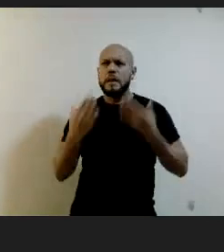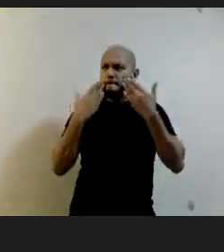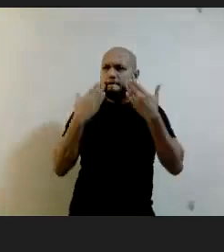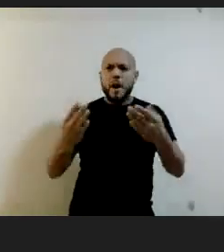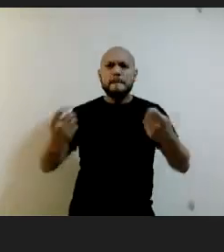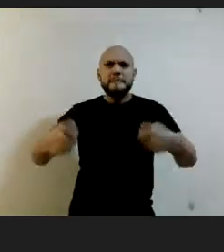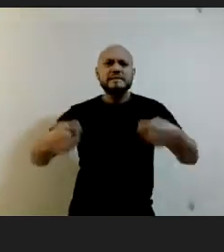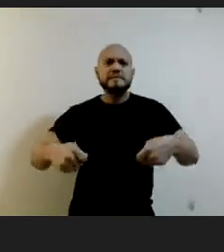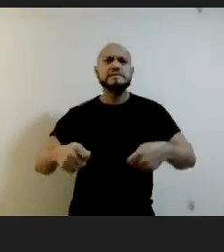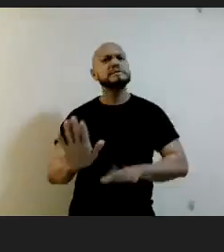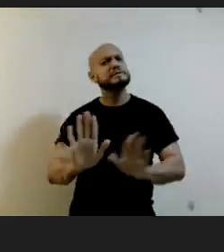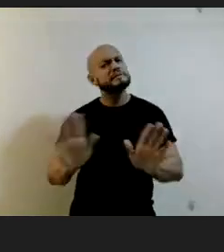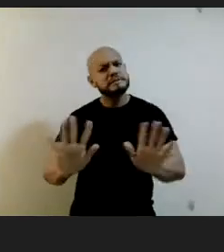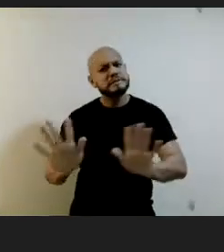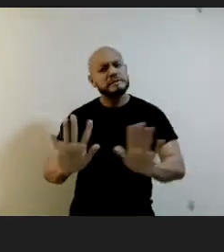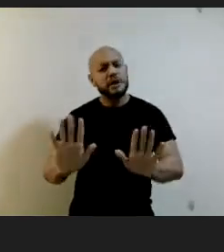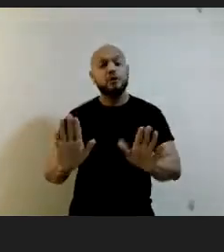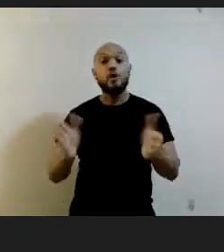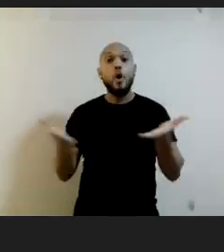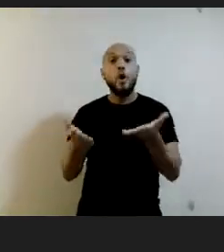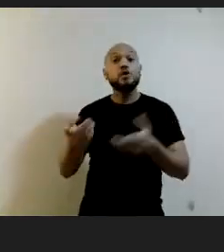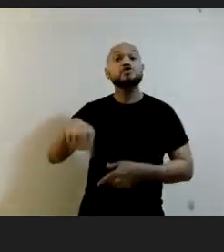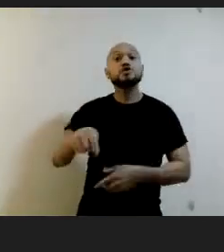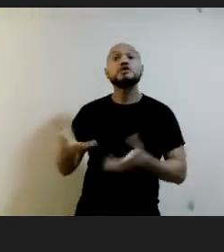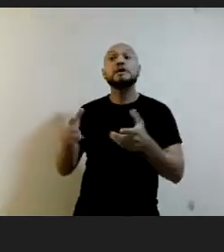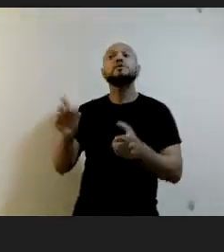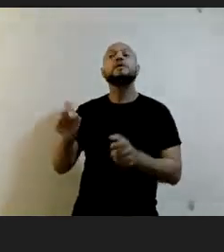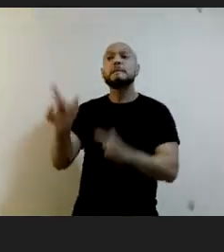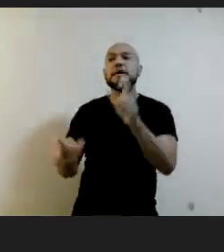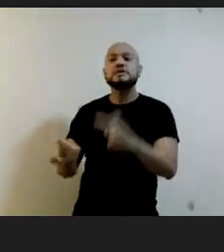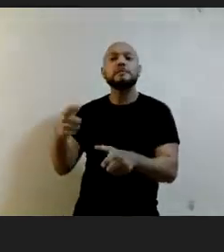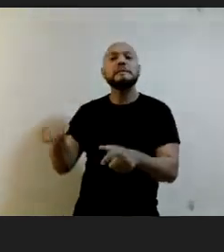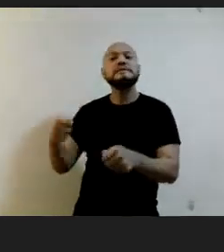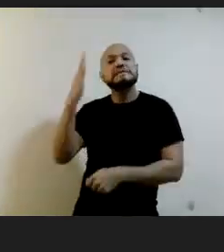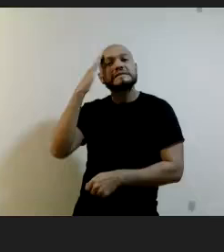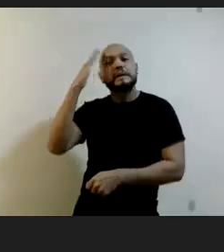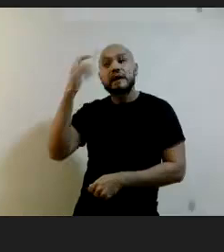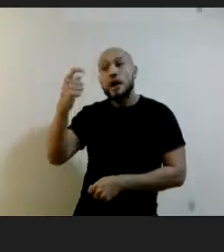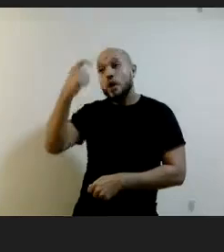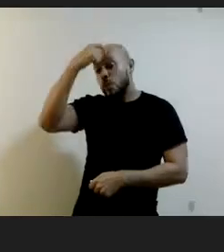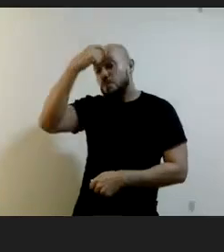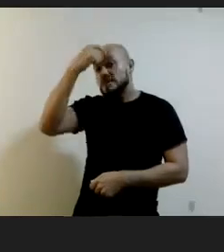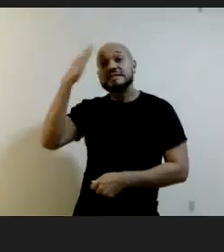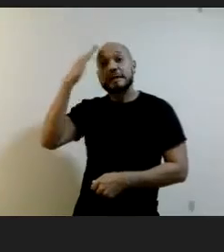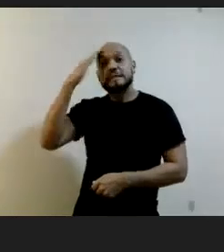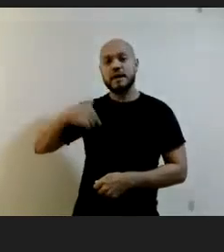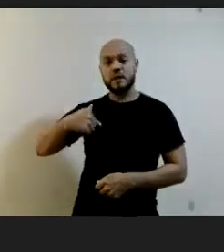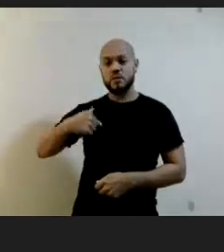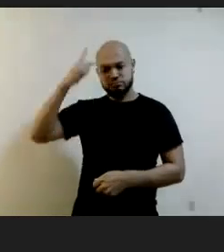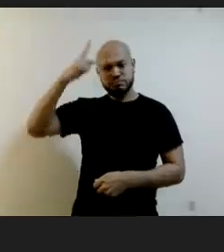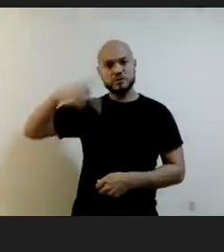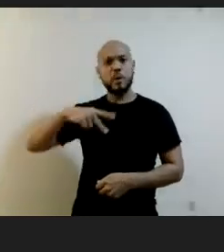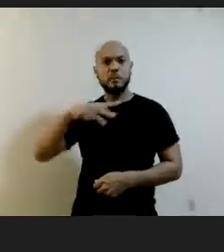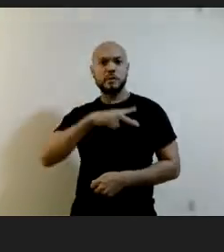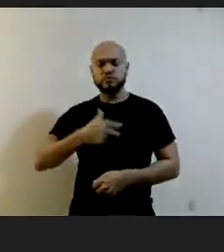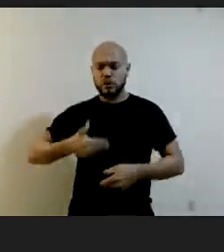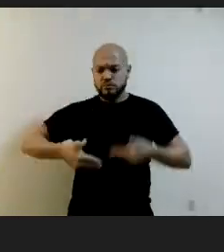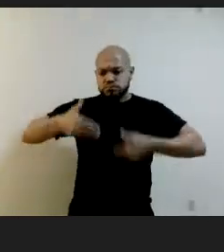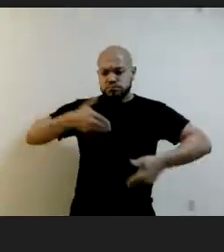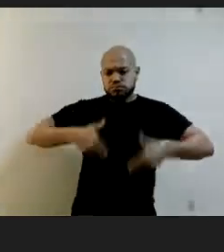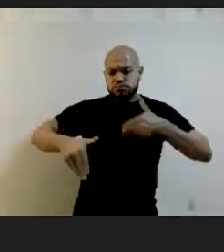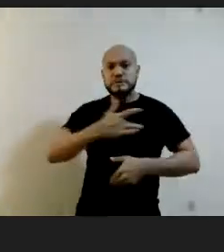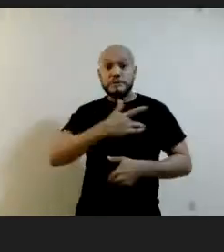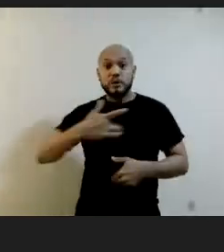gente quer que as pessoas entendam que ela está cuidando dela própria, né? Então,